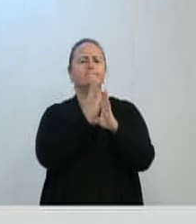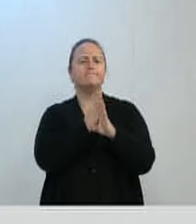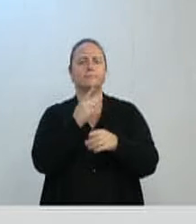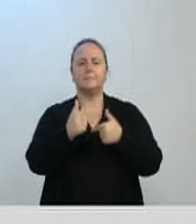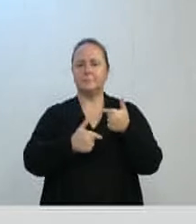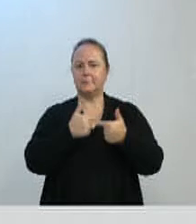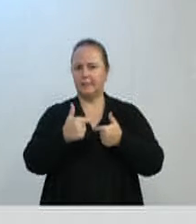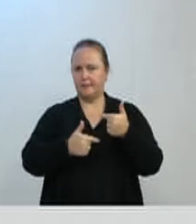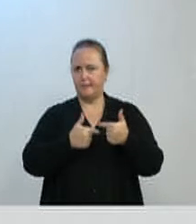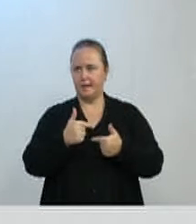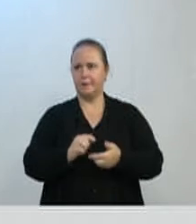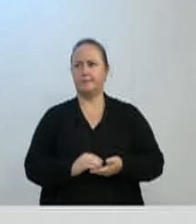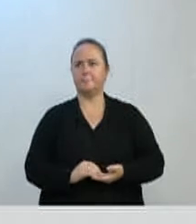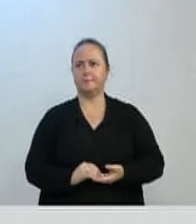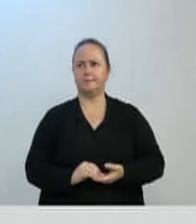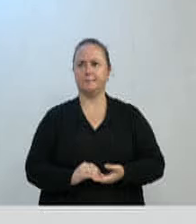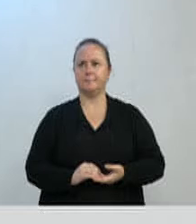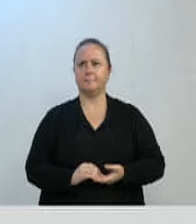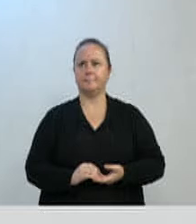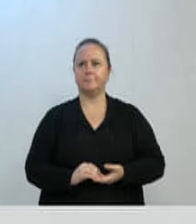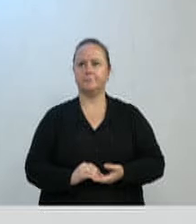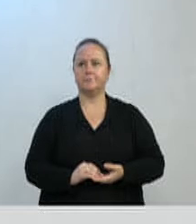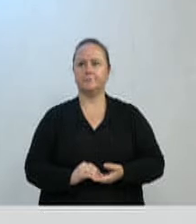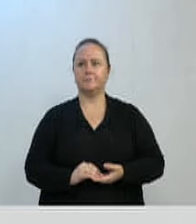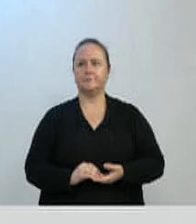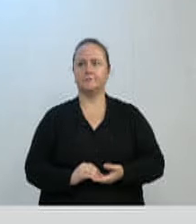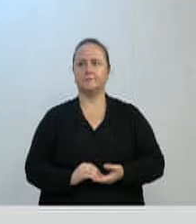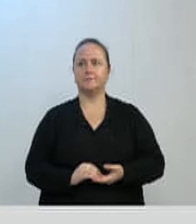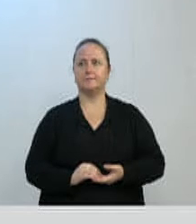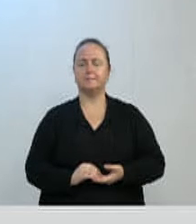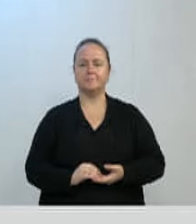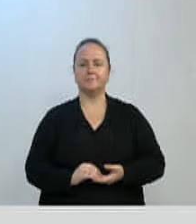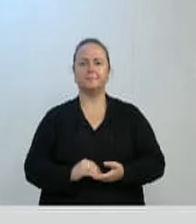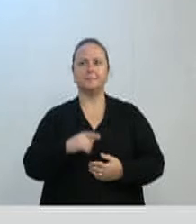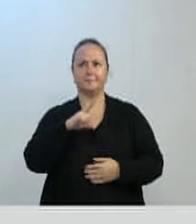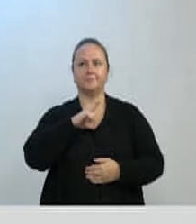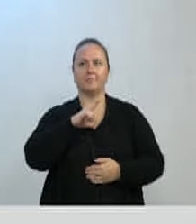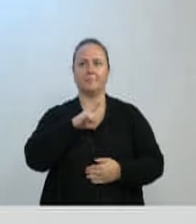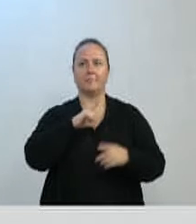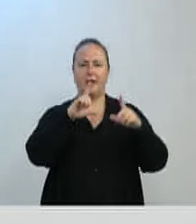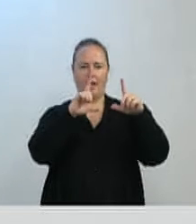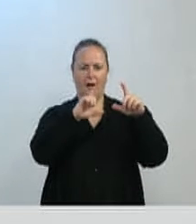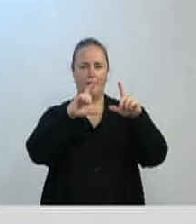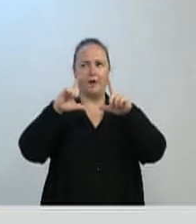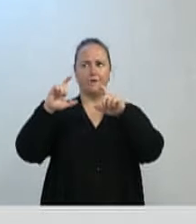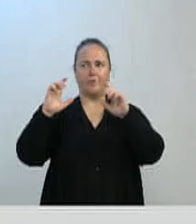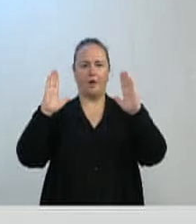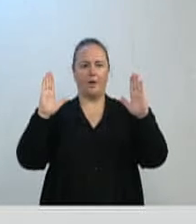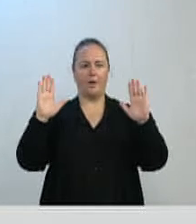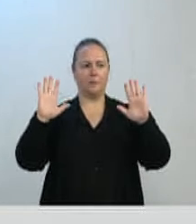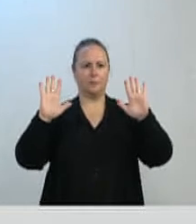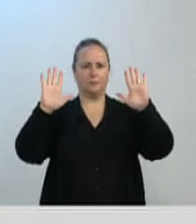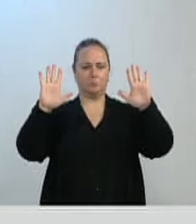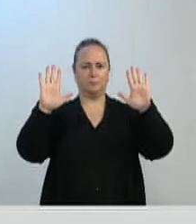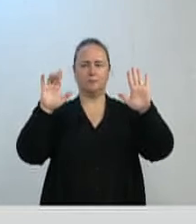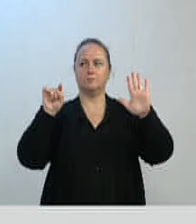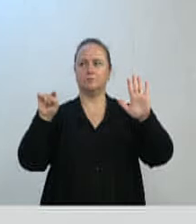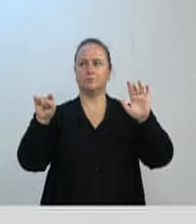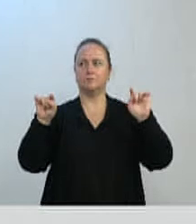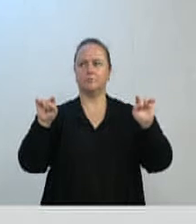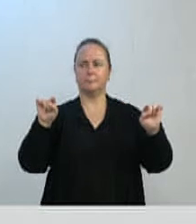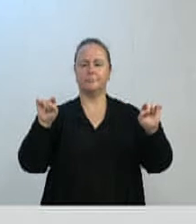Aqui eu coloquei duas fotos, que nesse local aqui, dessa foto